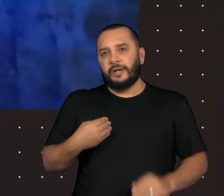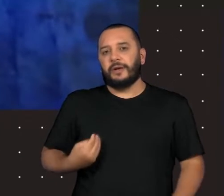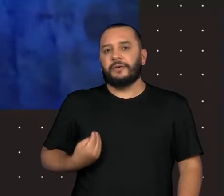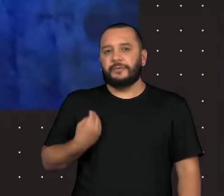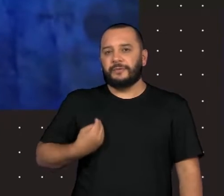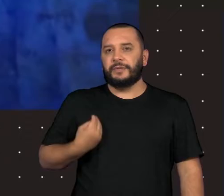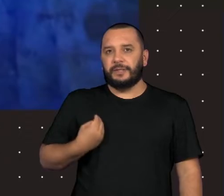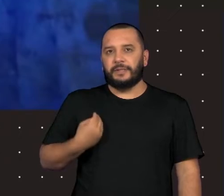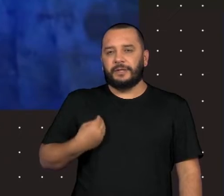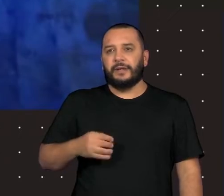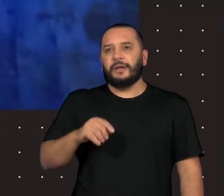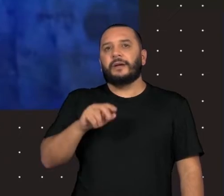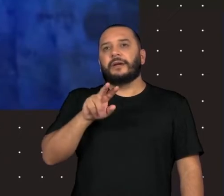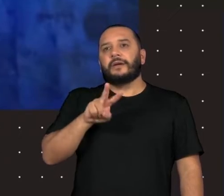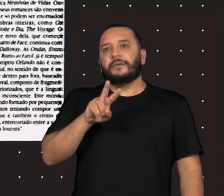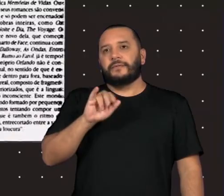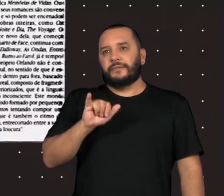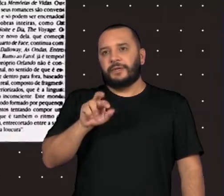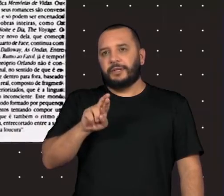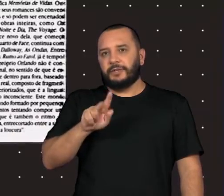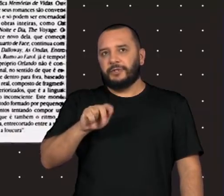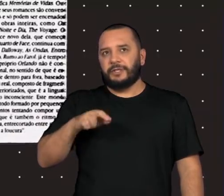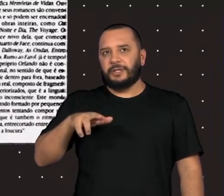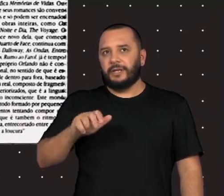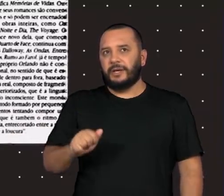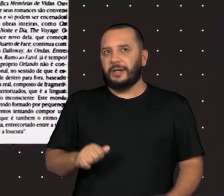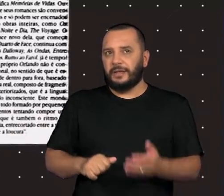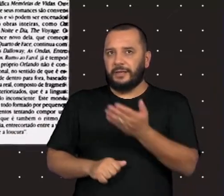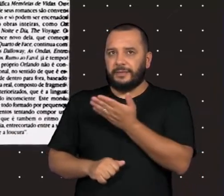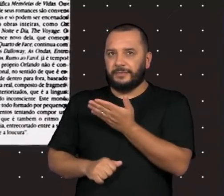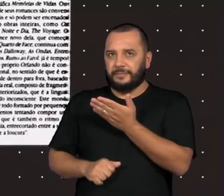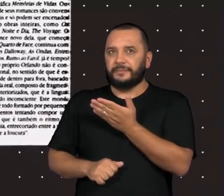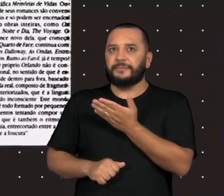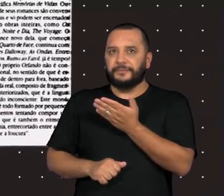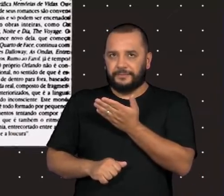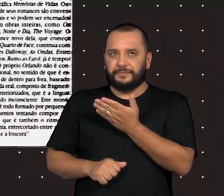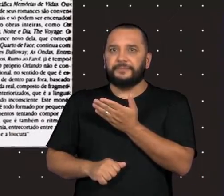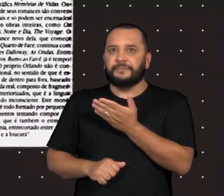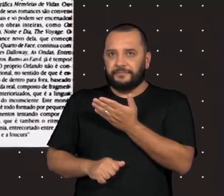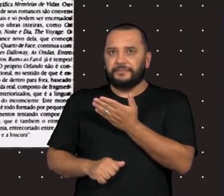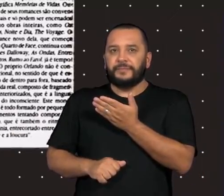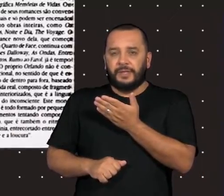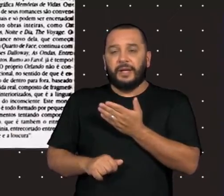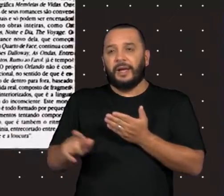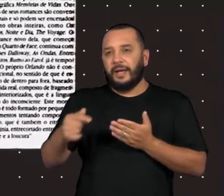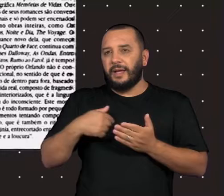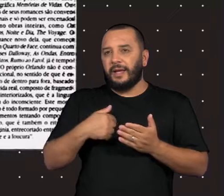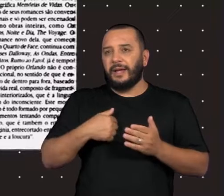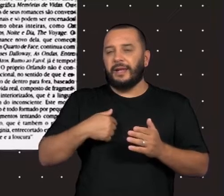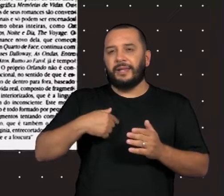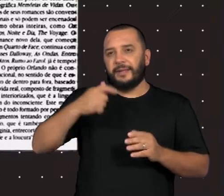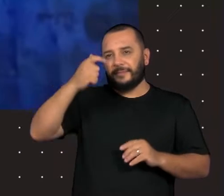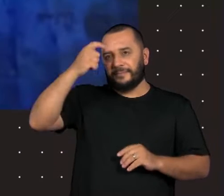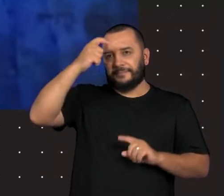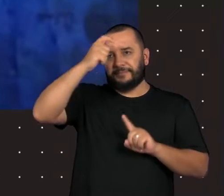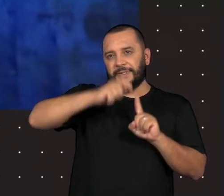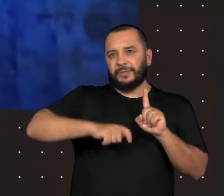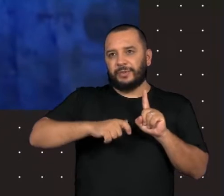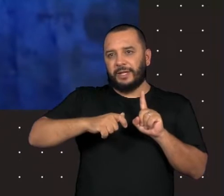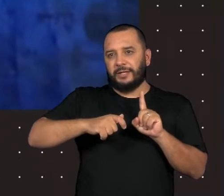Não tenha medo de Virginia Woolf. Esther conseguiu desenhar um personagem delicado,